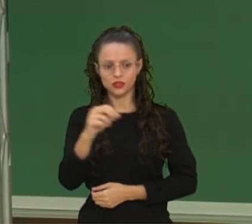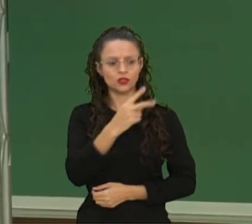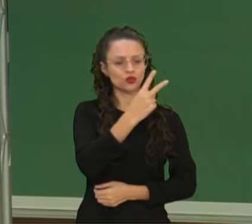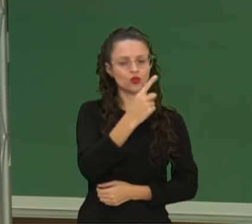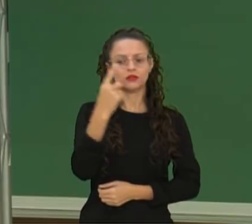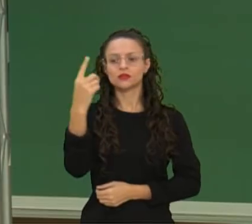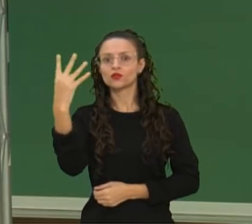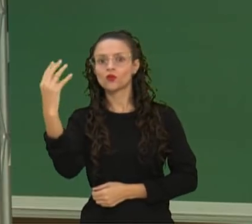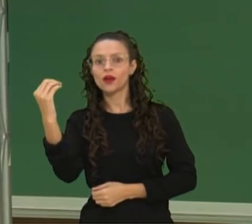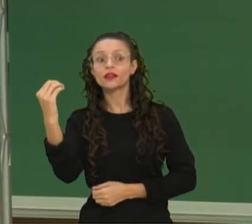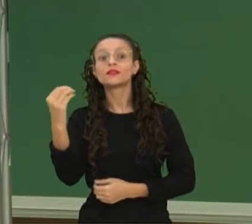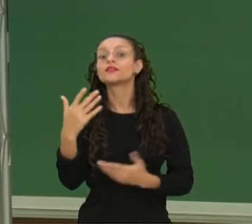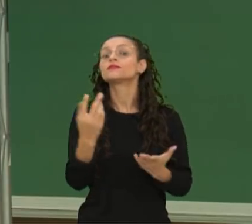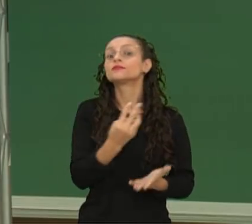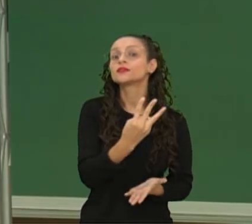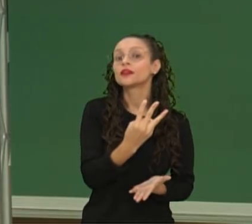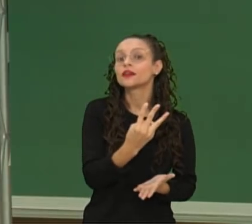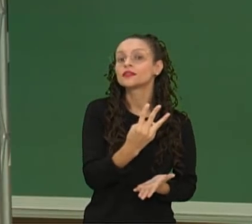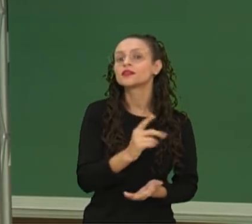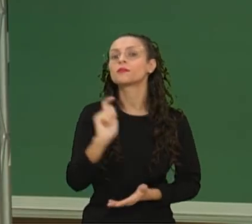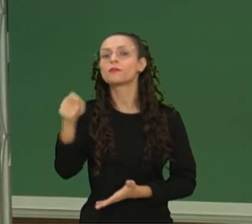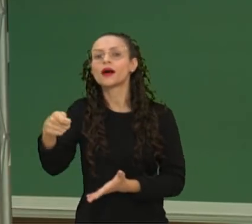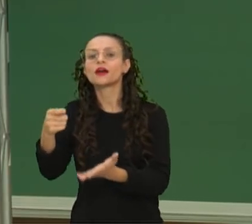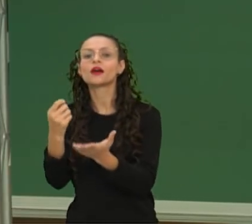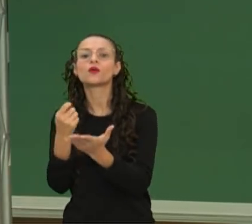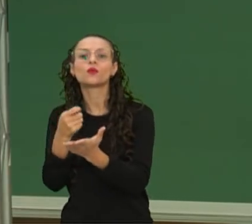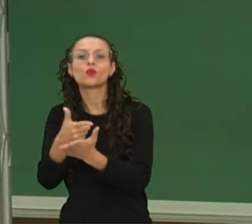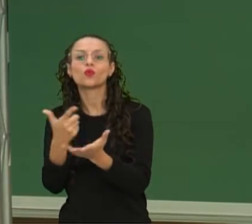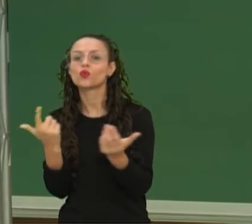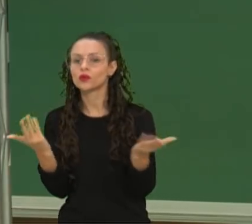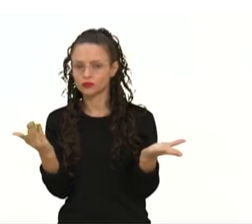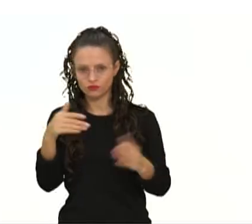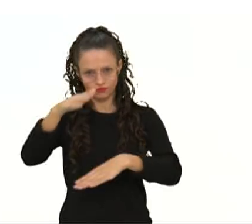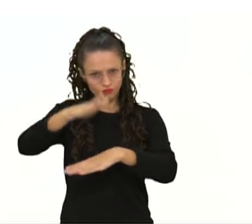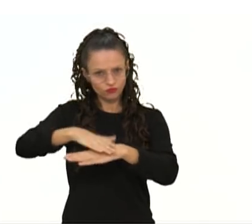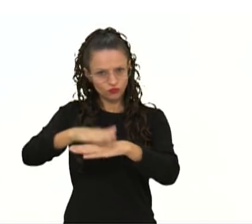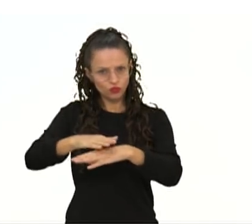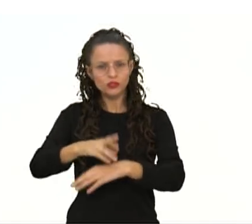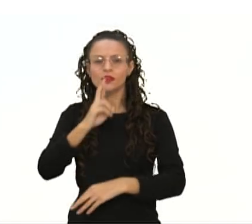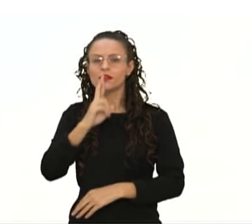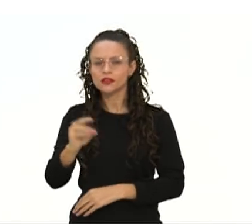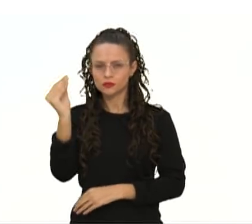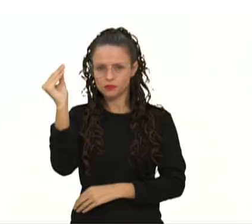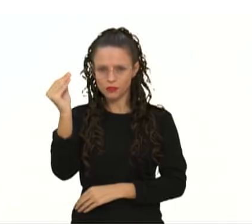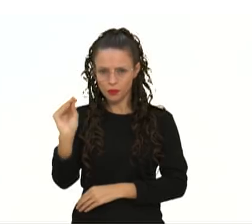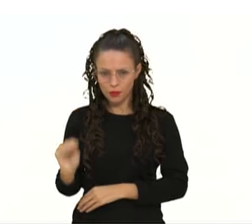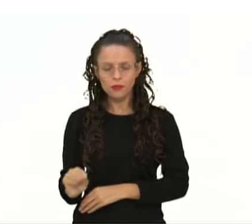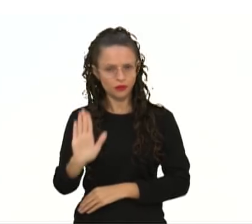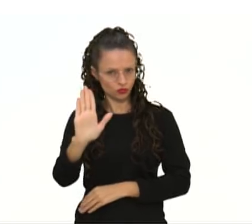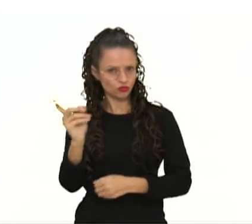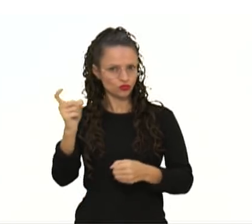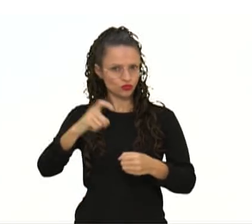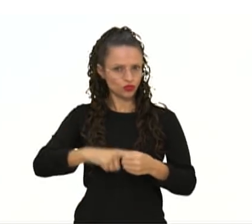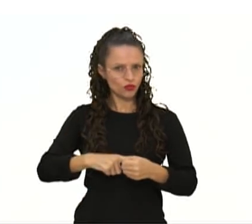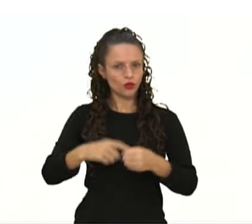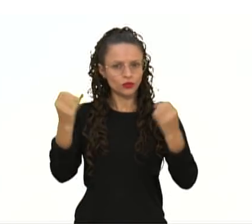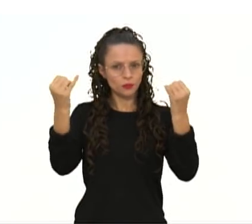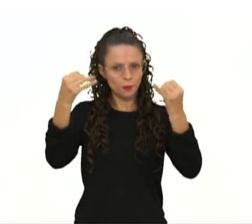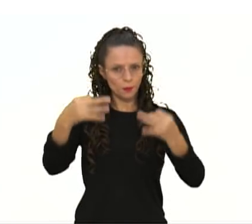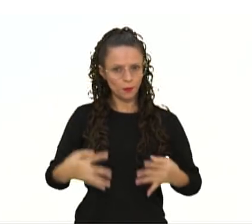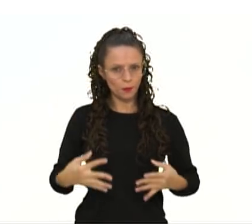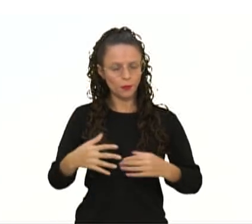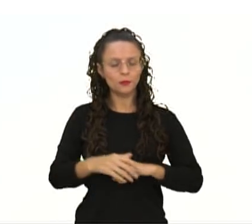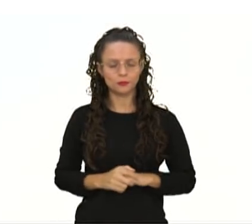140. No caso, 3 livros, vou pagar quanto por eles? Completa essa tabelinha para mim e a gente já volta aqui para